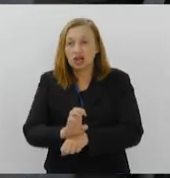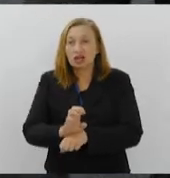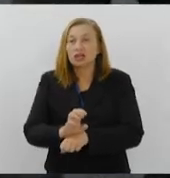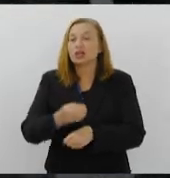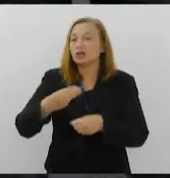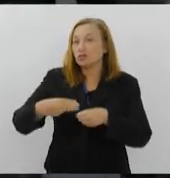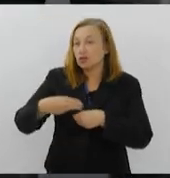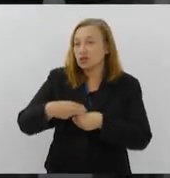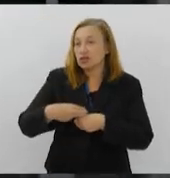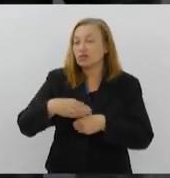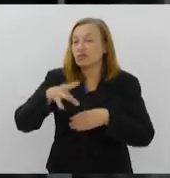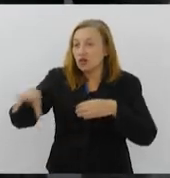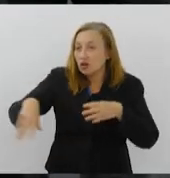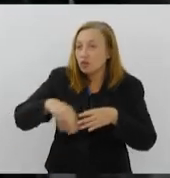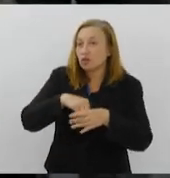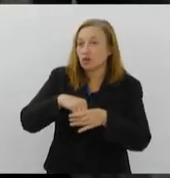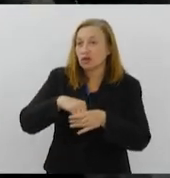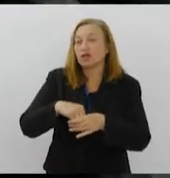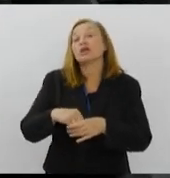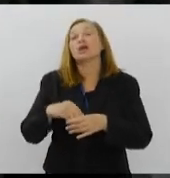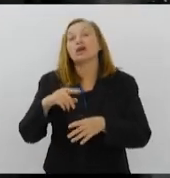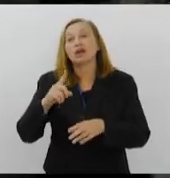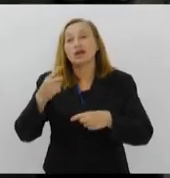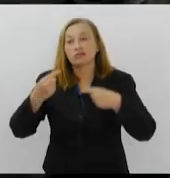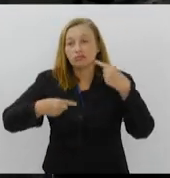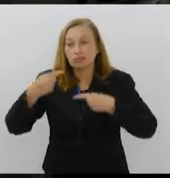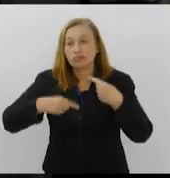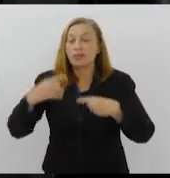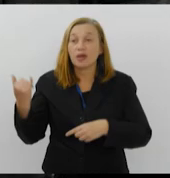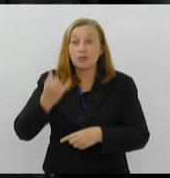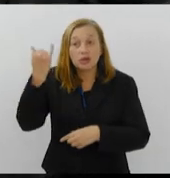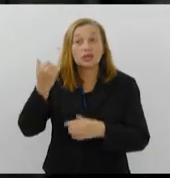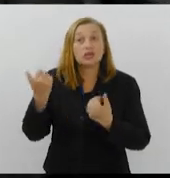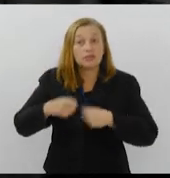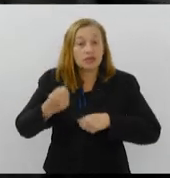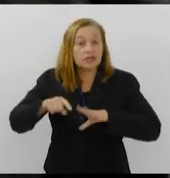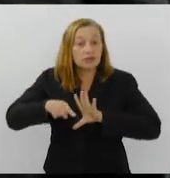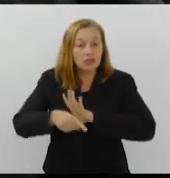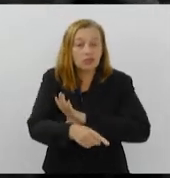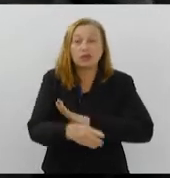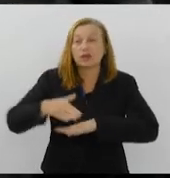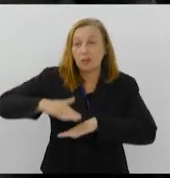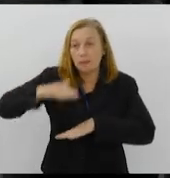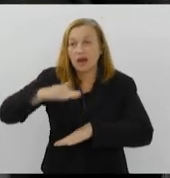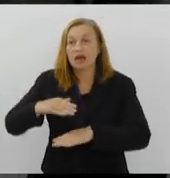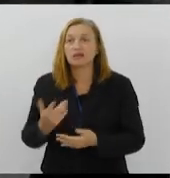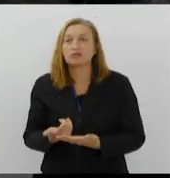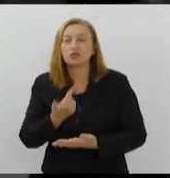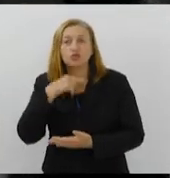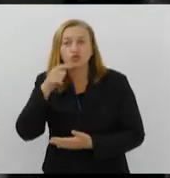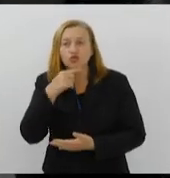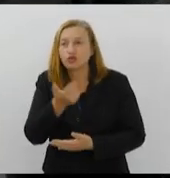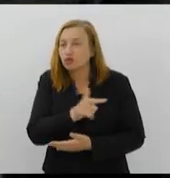debate importante, mas que a gente entende que precisa ser mais aprofundado. A gente não tem